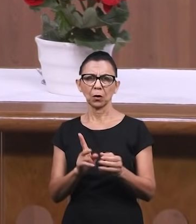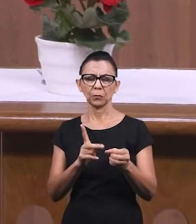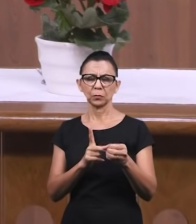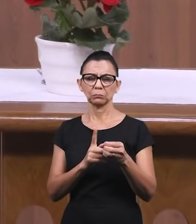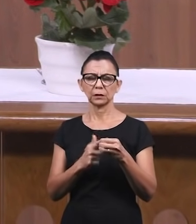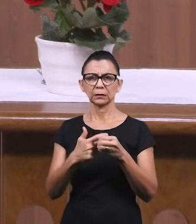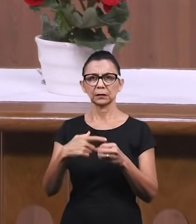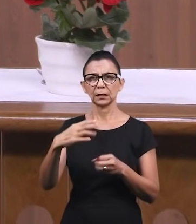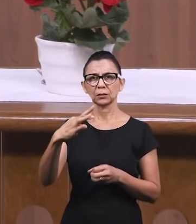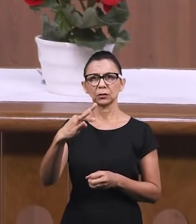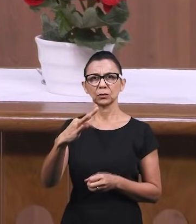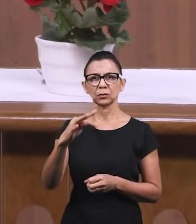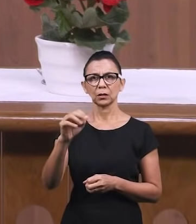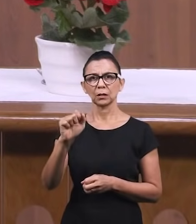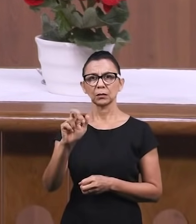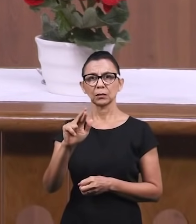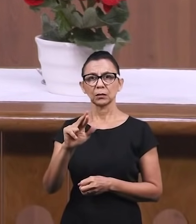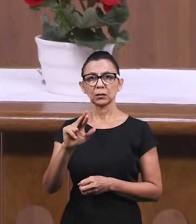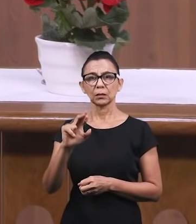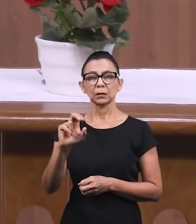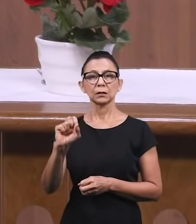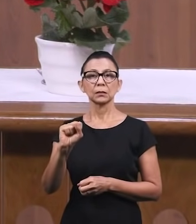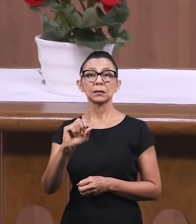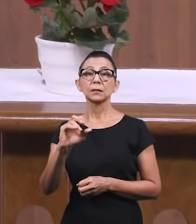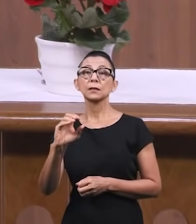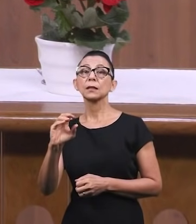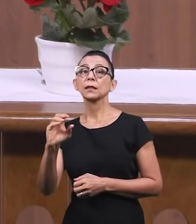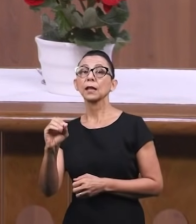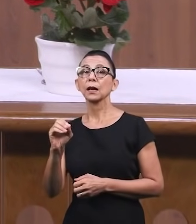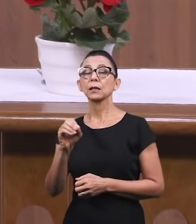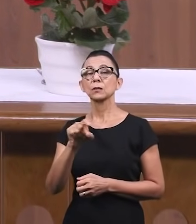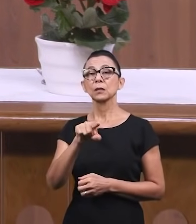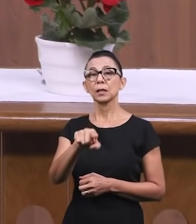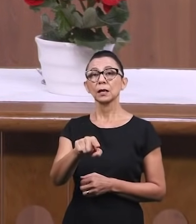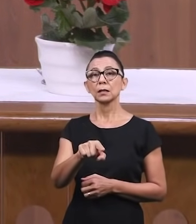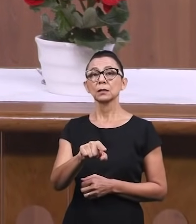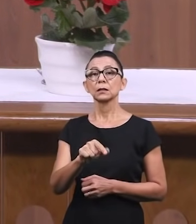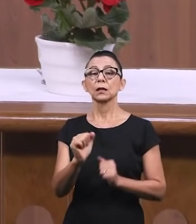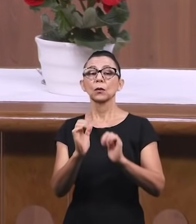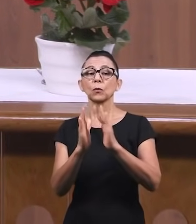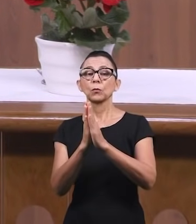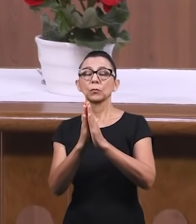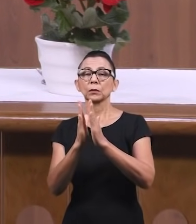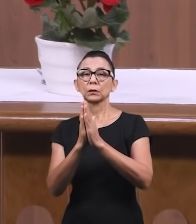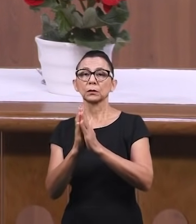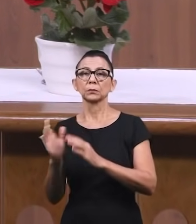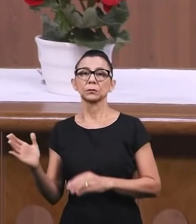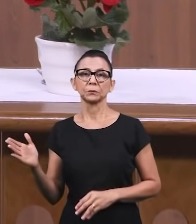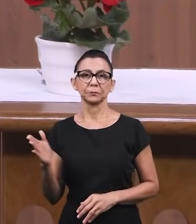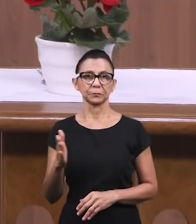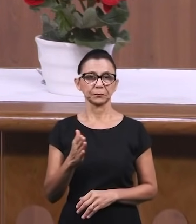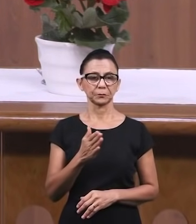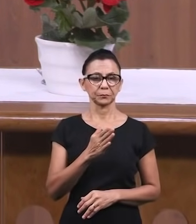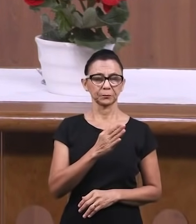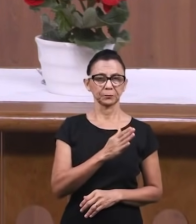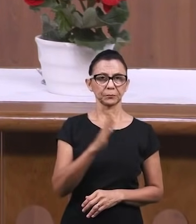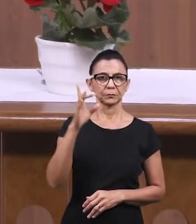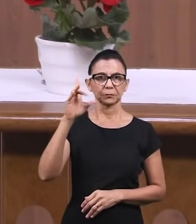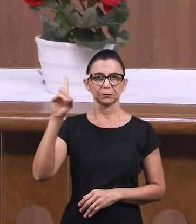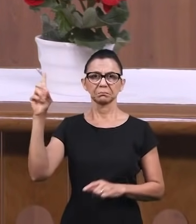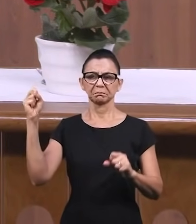Bendito seja o nome do Senhor, porque o nosso Deus é um Deus